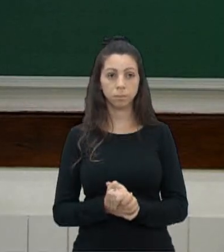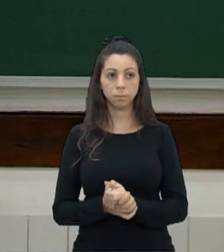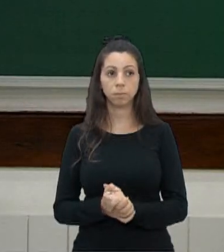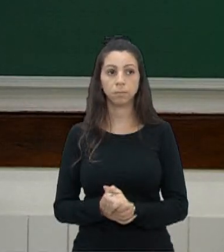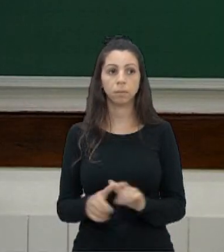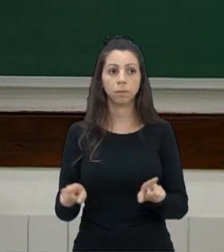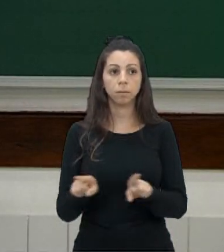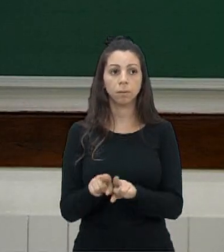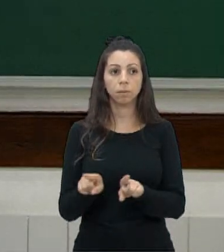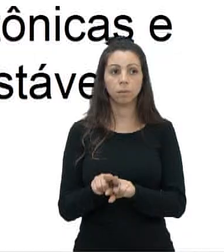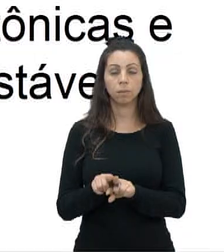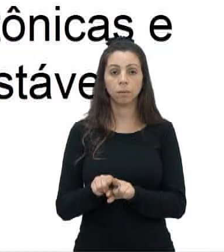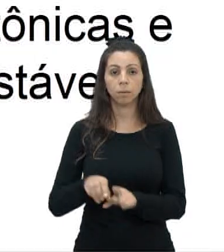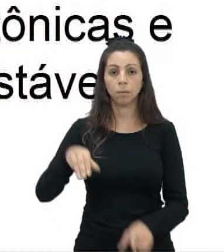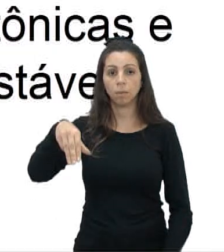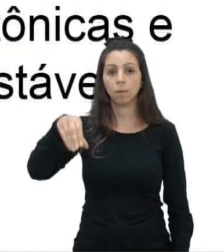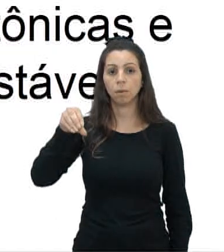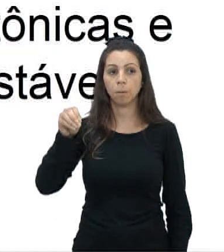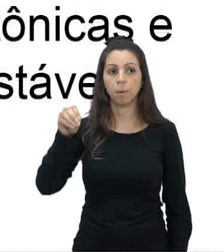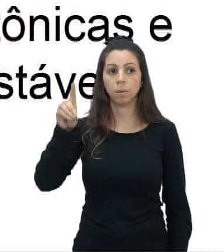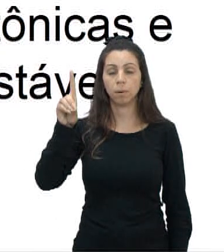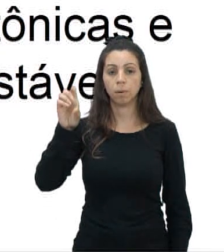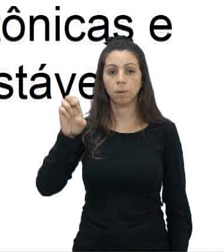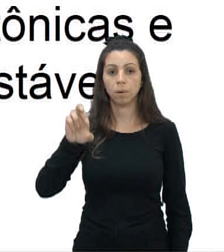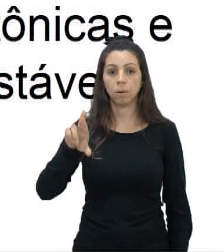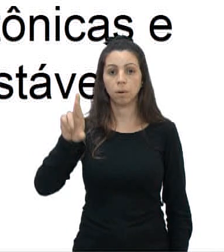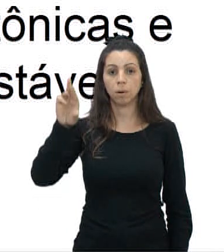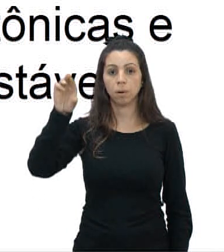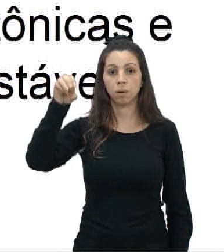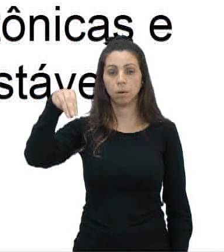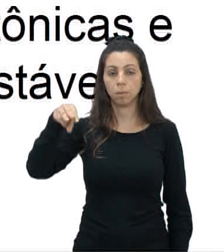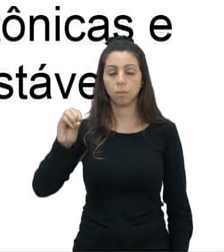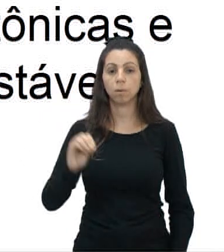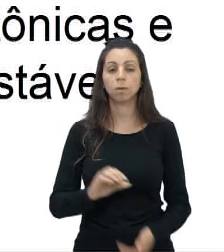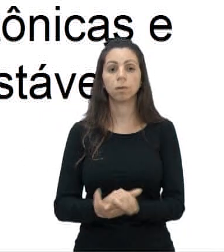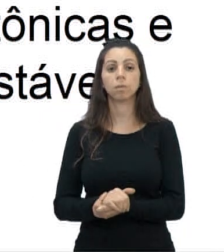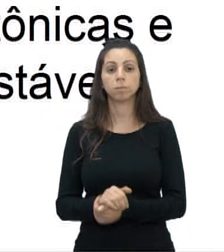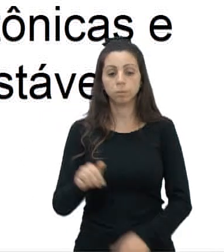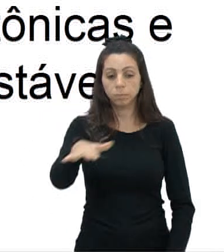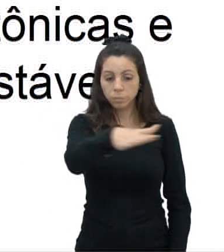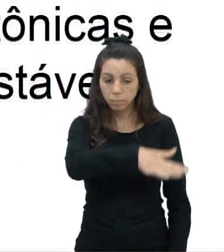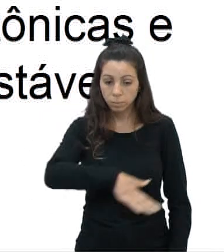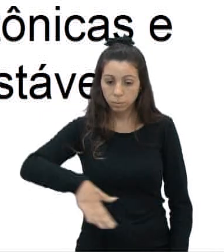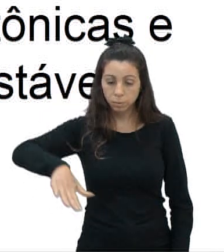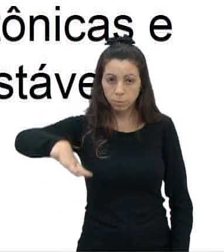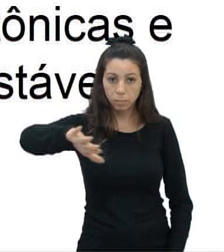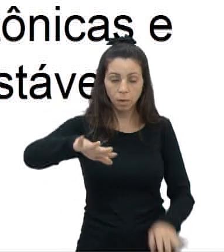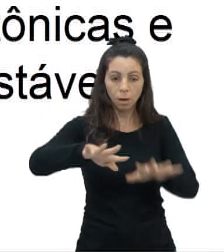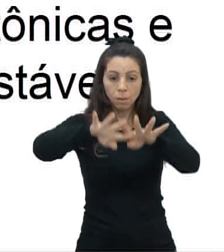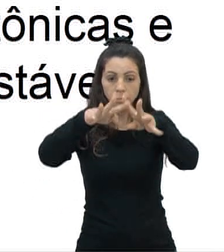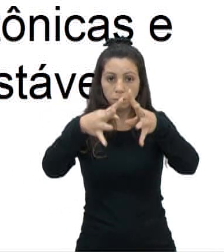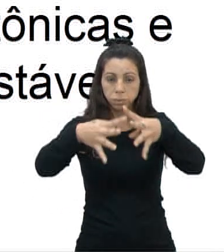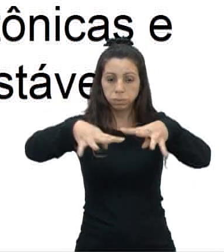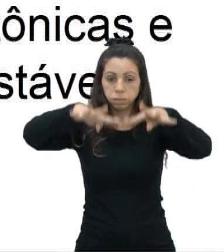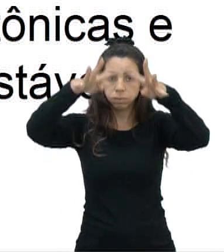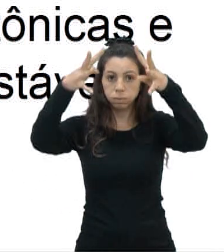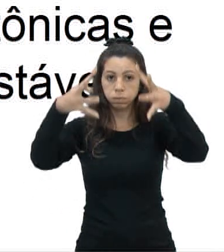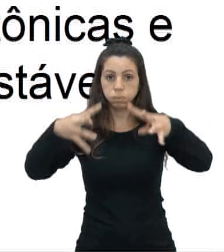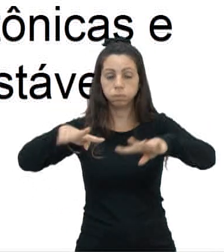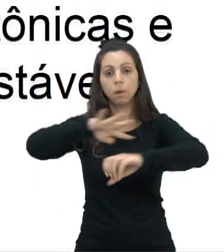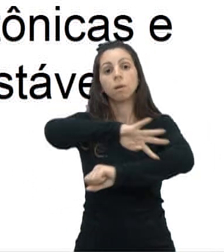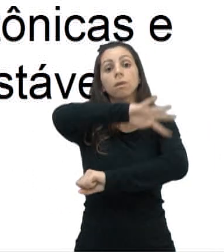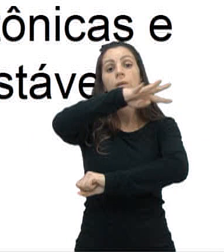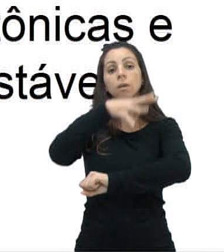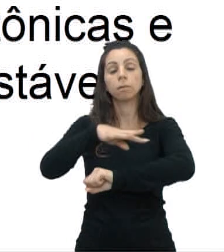os dobramentos modernos. São as áreas mais onduladas e marcadas pela formação de montanhas ou cadeias